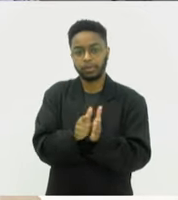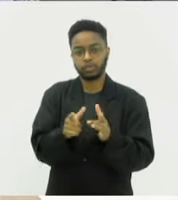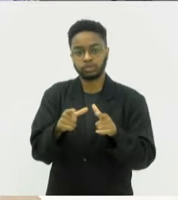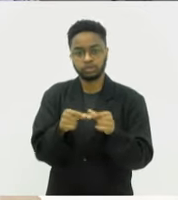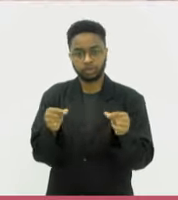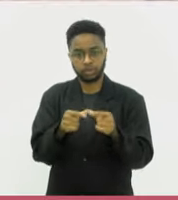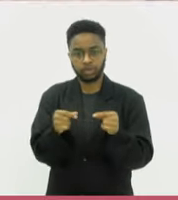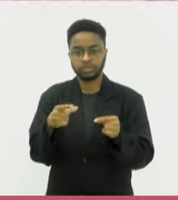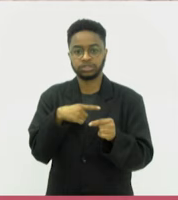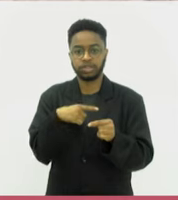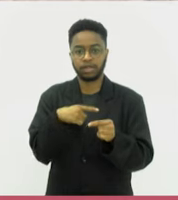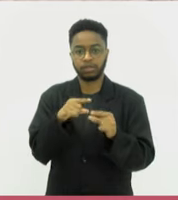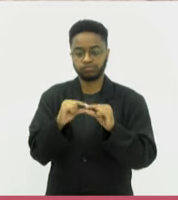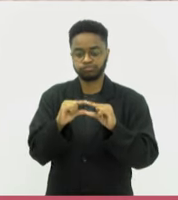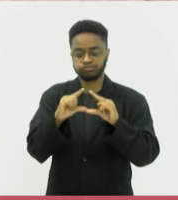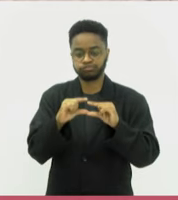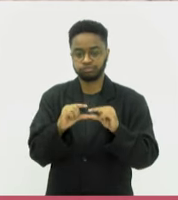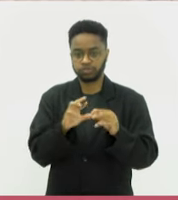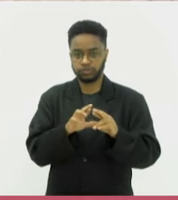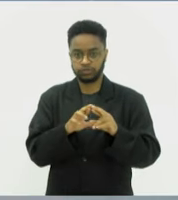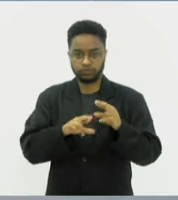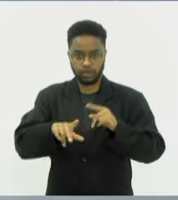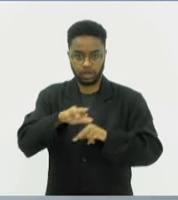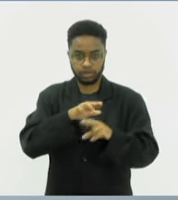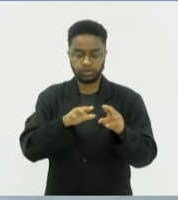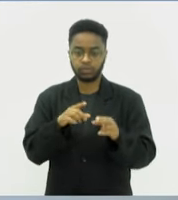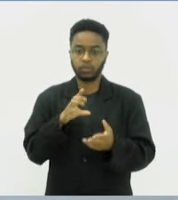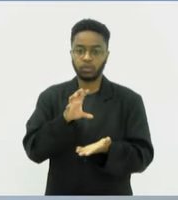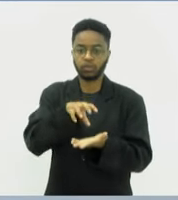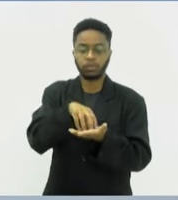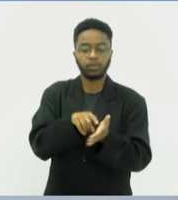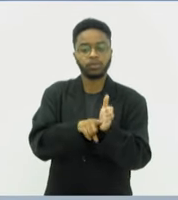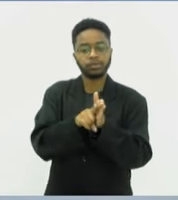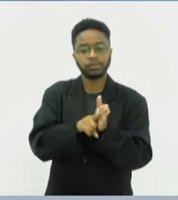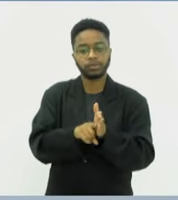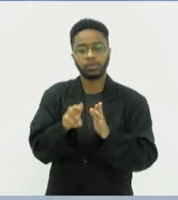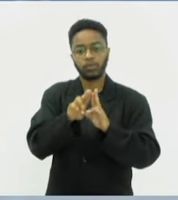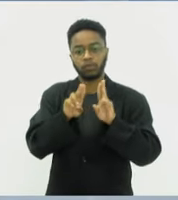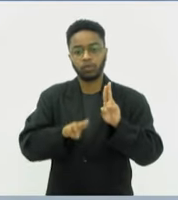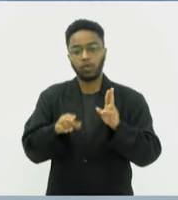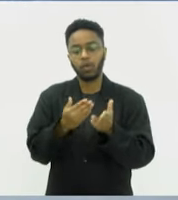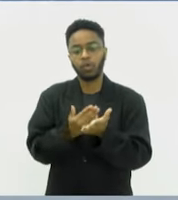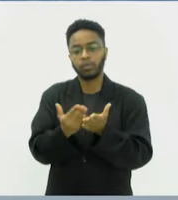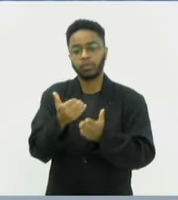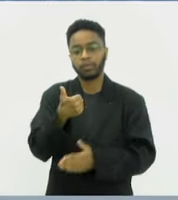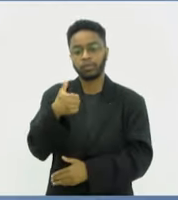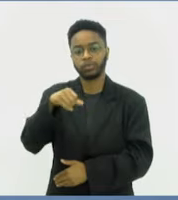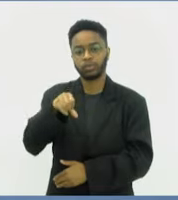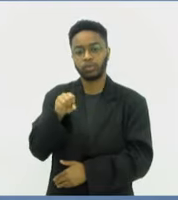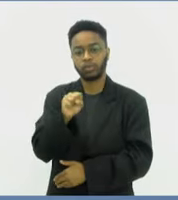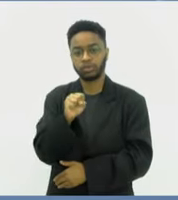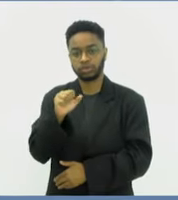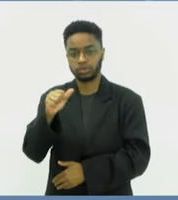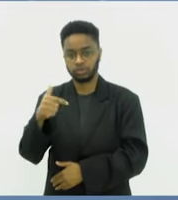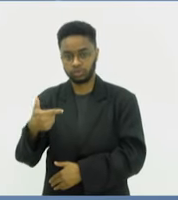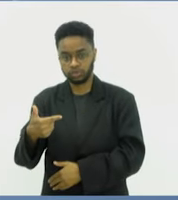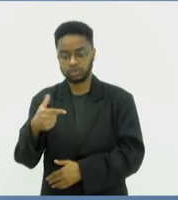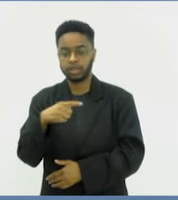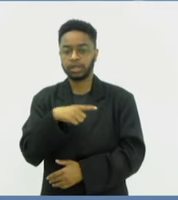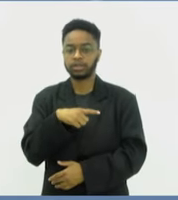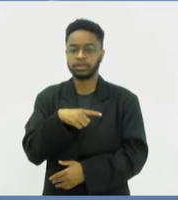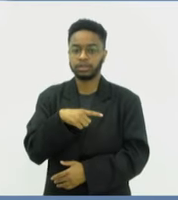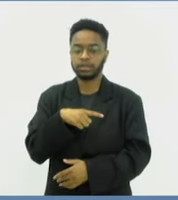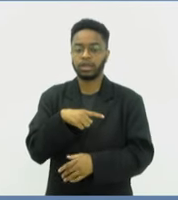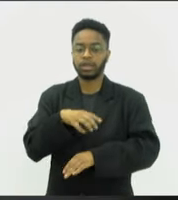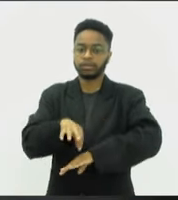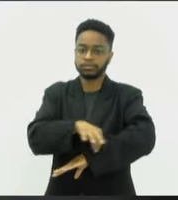diferentes gramaturas. O Núcleo de Pesquisa e Documentação da UFRJ existe desde 1982. Além das plantas do